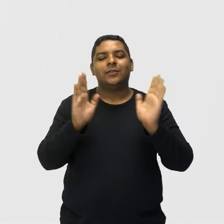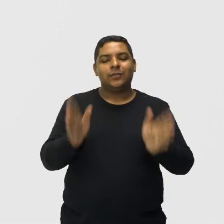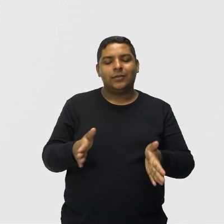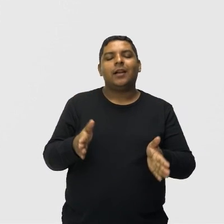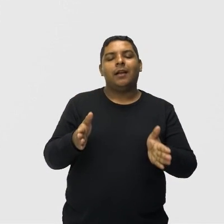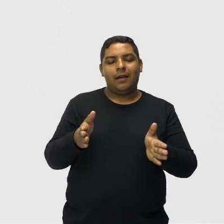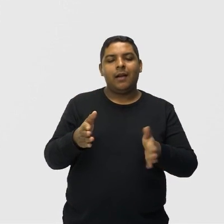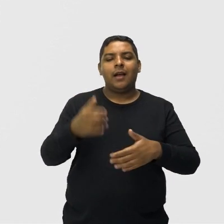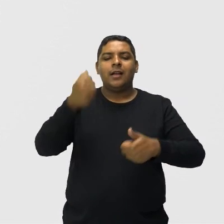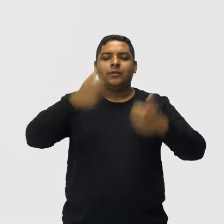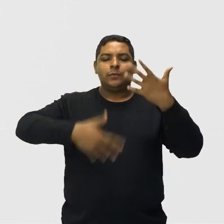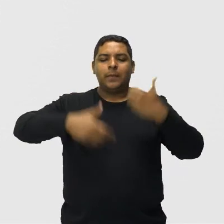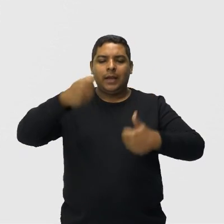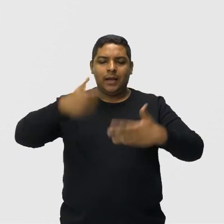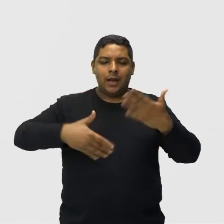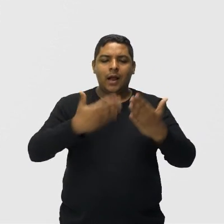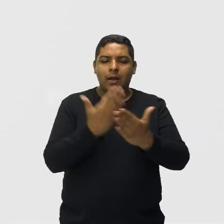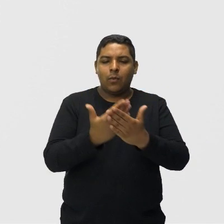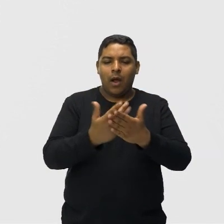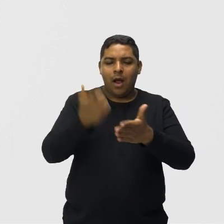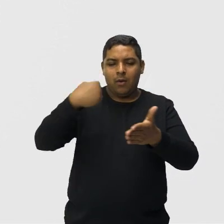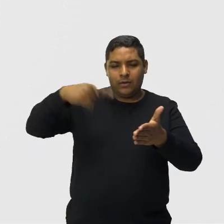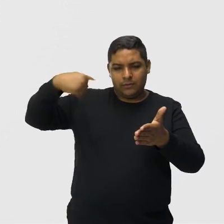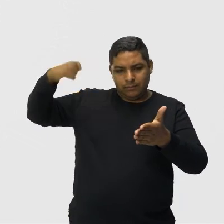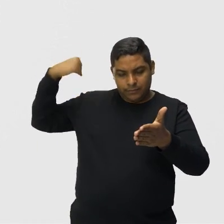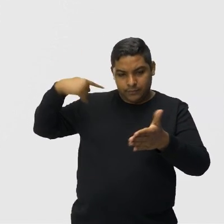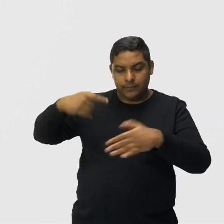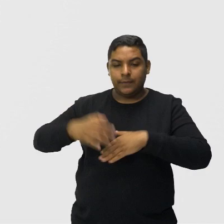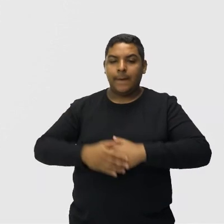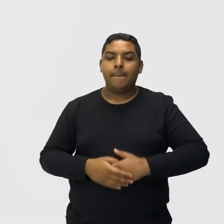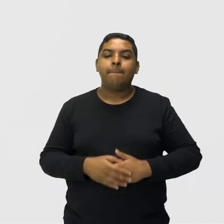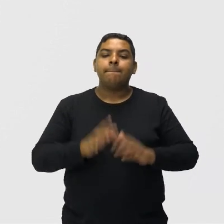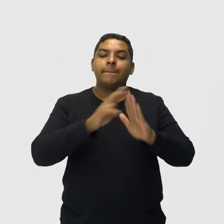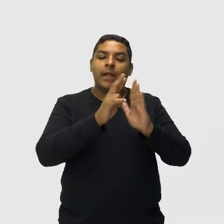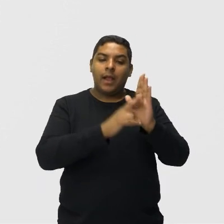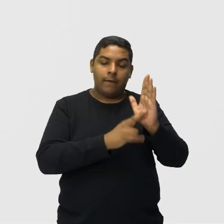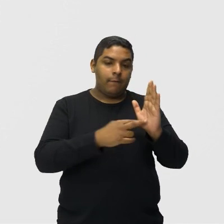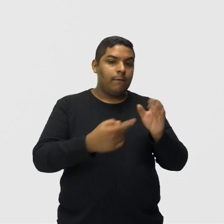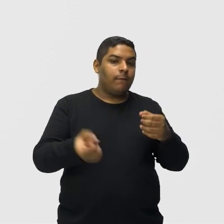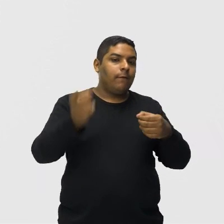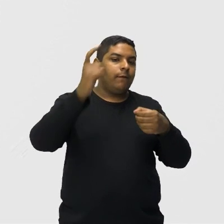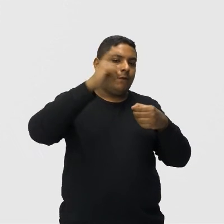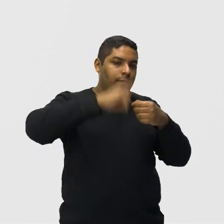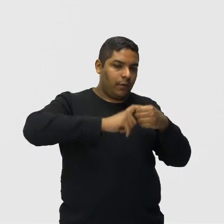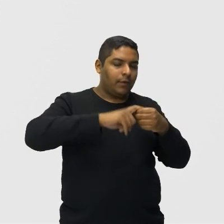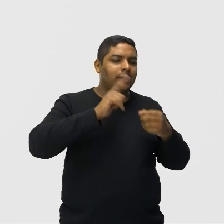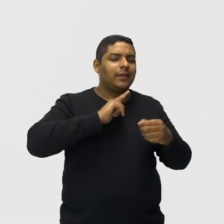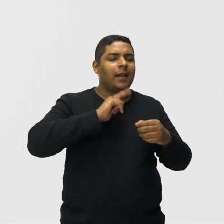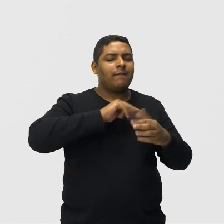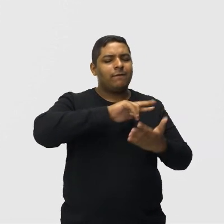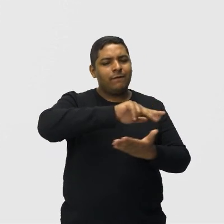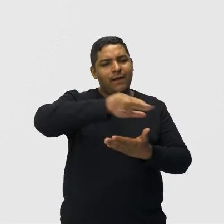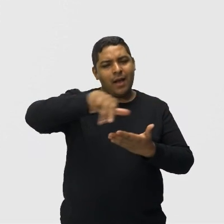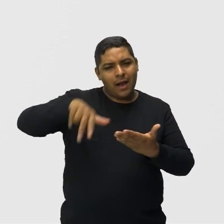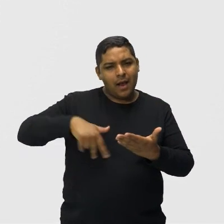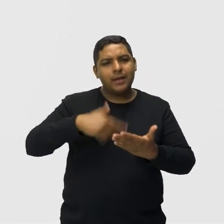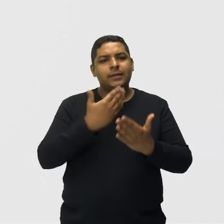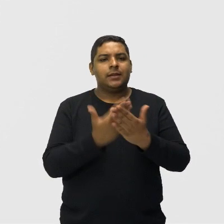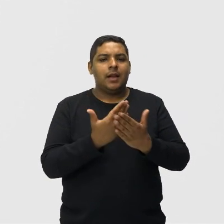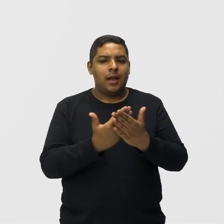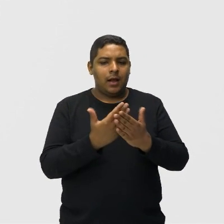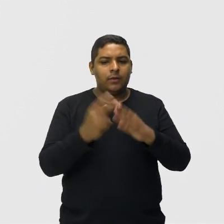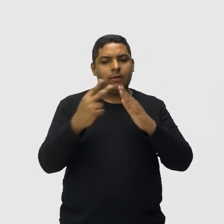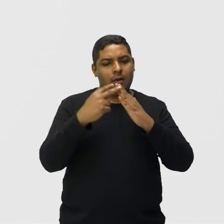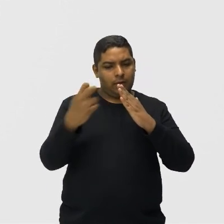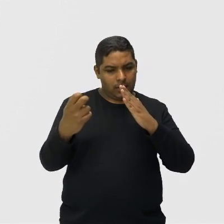aulas, hein? Caso você tenha, né, alguma dúvida ainda das regrinhas, volta lá. A gente tem várias aulas de nomenclatura no Aula em